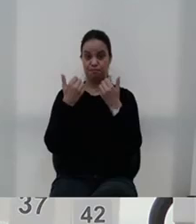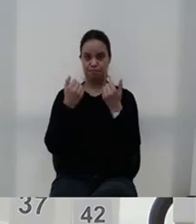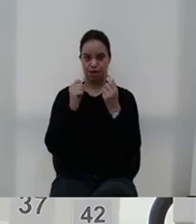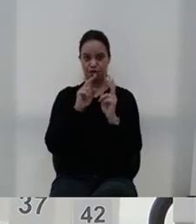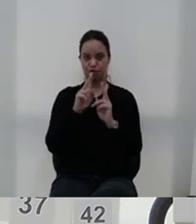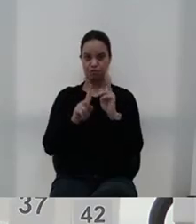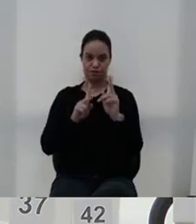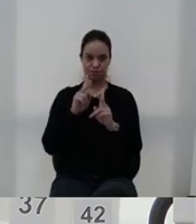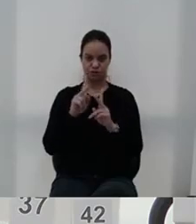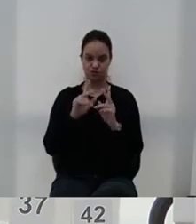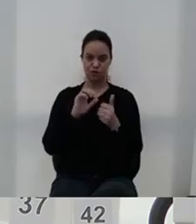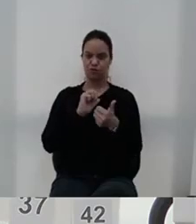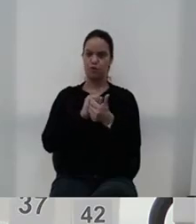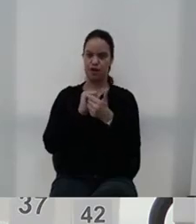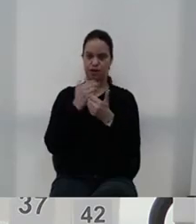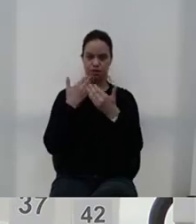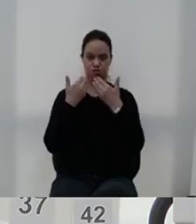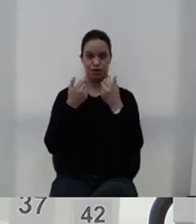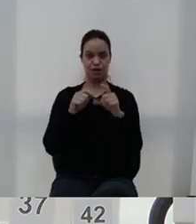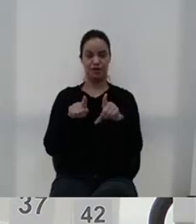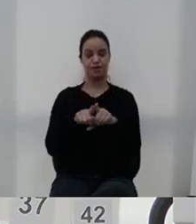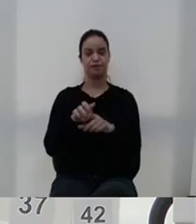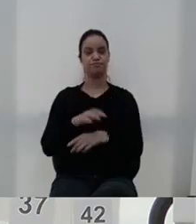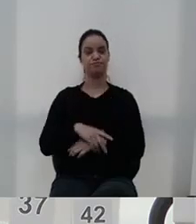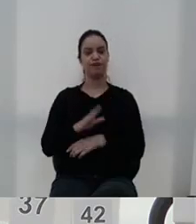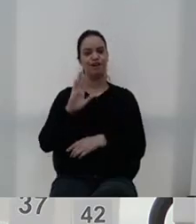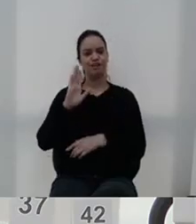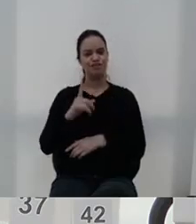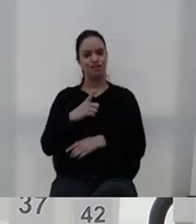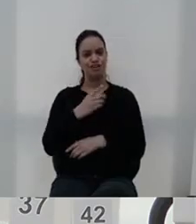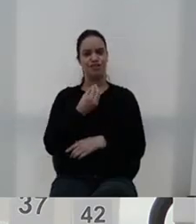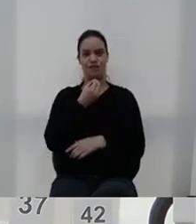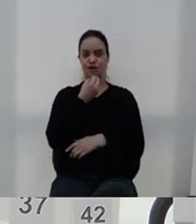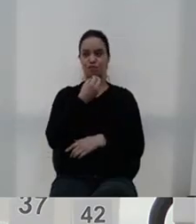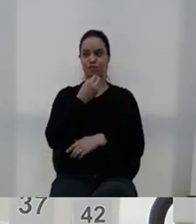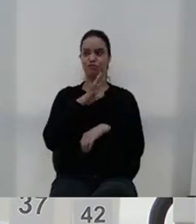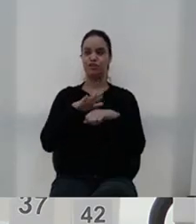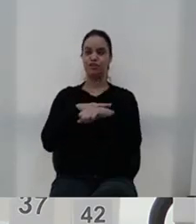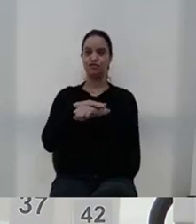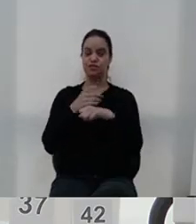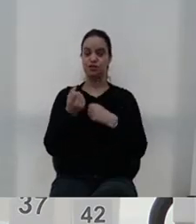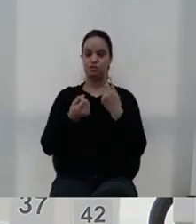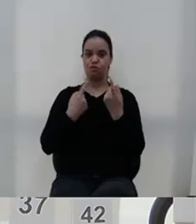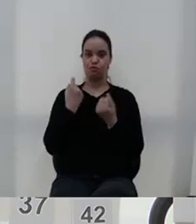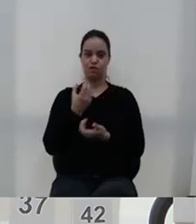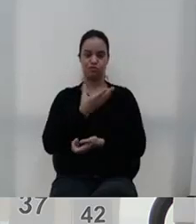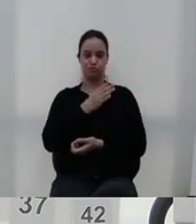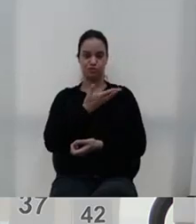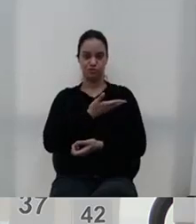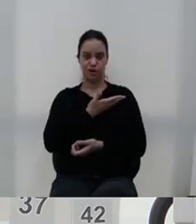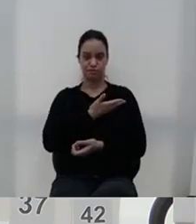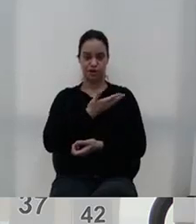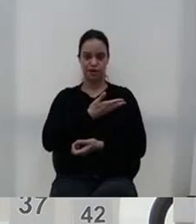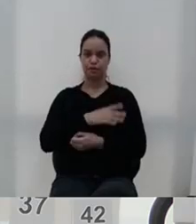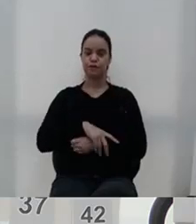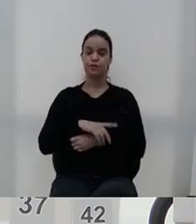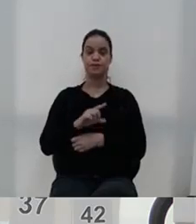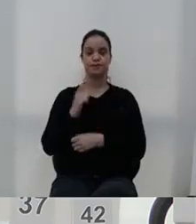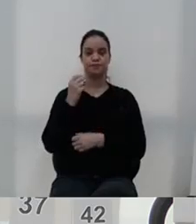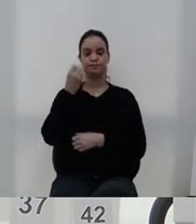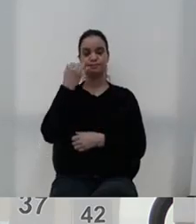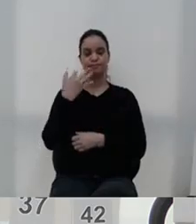eficiente, de qualidade e humanizado. Já tive a oportunidade de conversar com alguns colegas da administração superior e dizer que eu